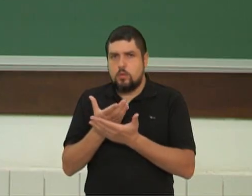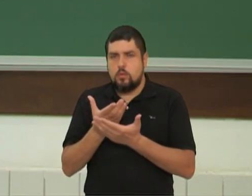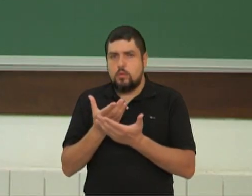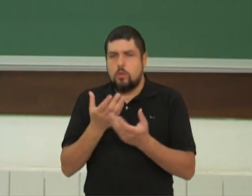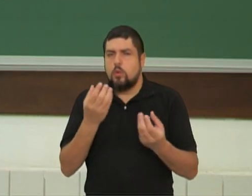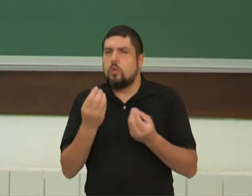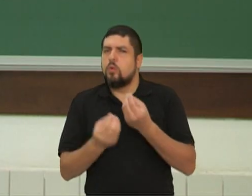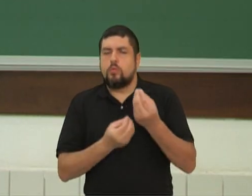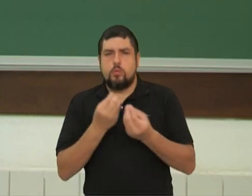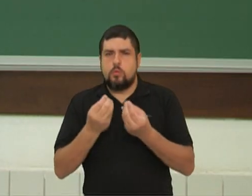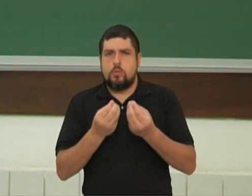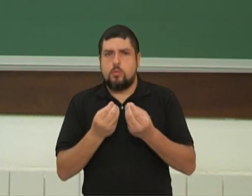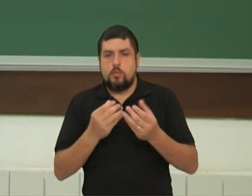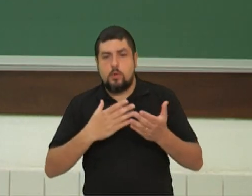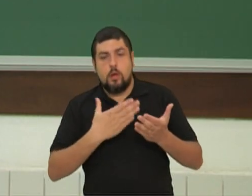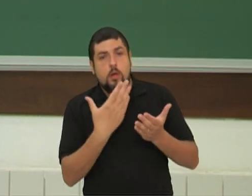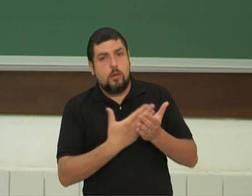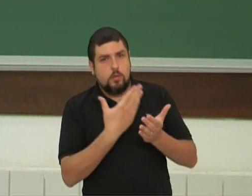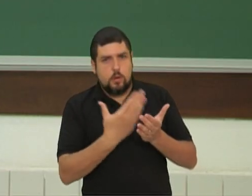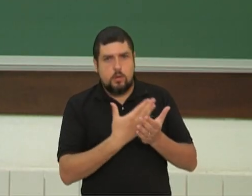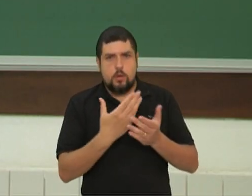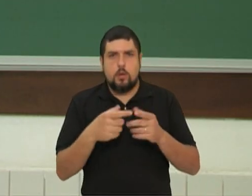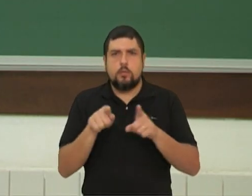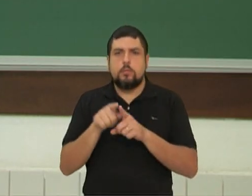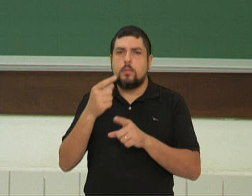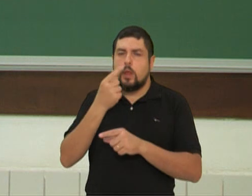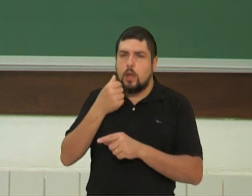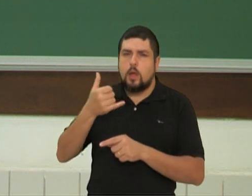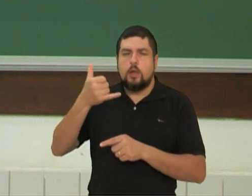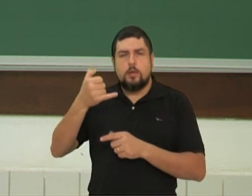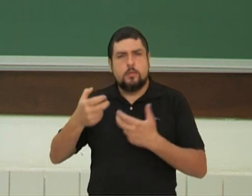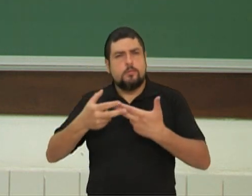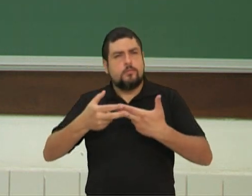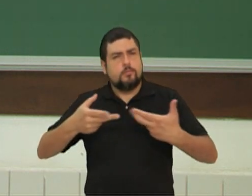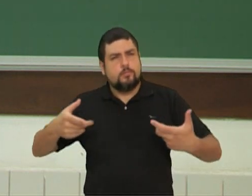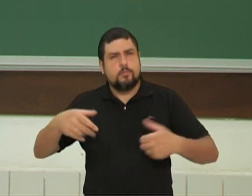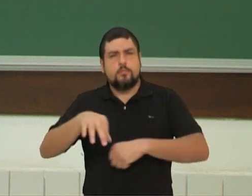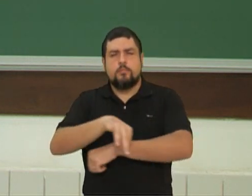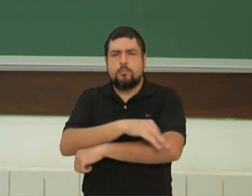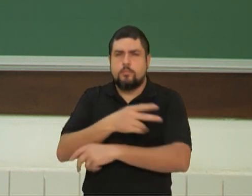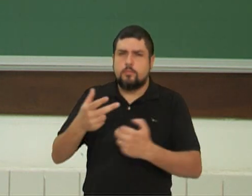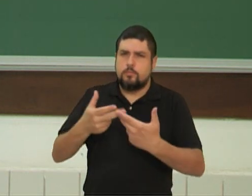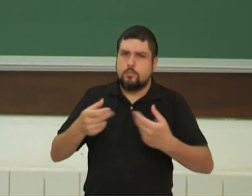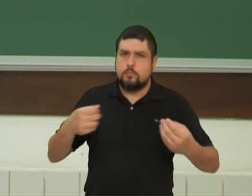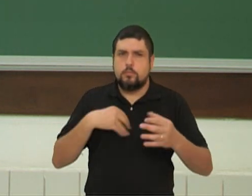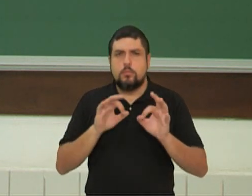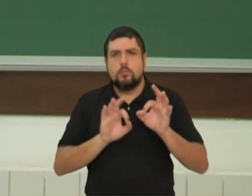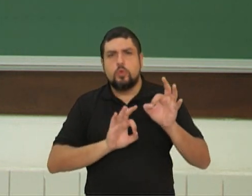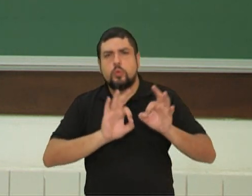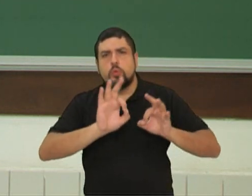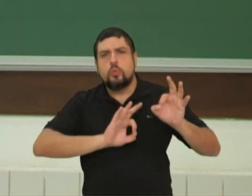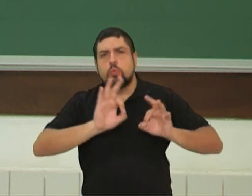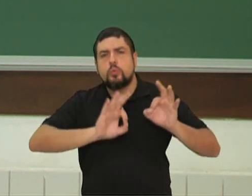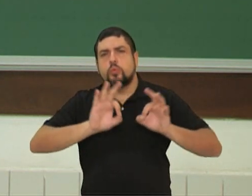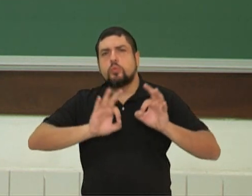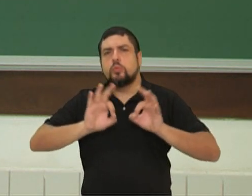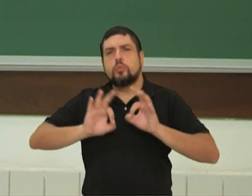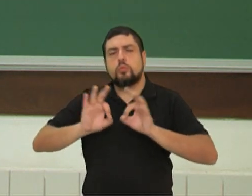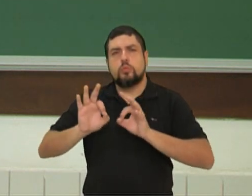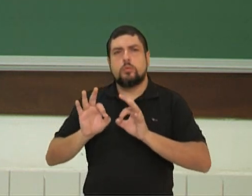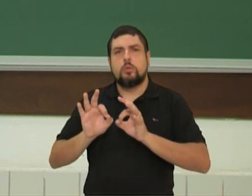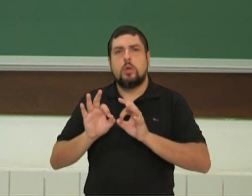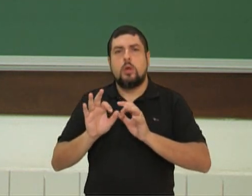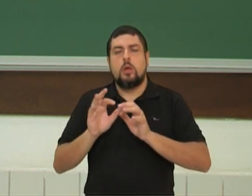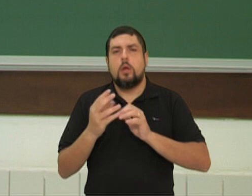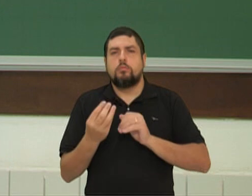caderno, resolvendo, acompanhando. Isso ajuda bastante você criar essa experiência e aí facilita de você lembrar